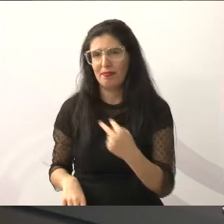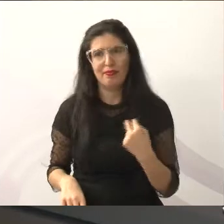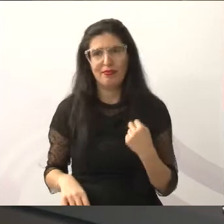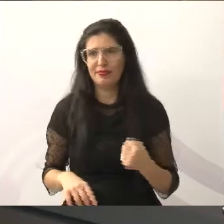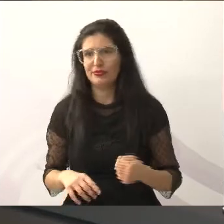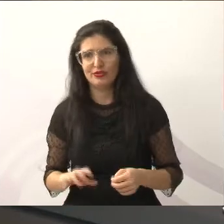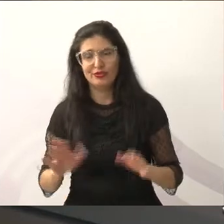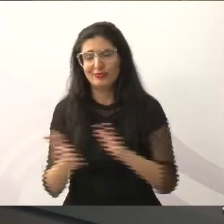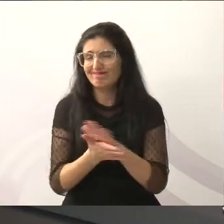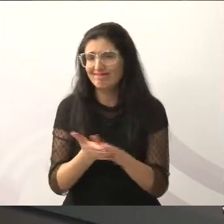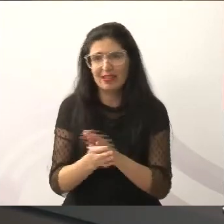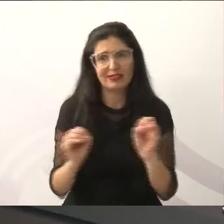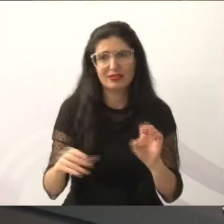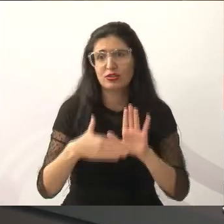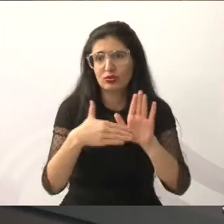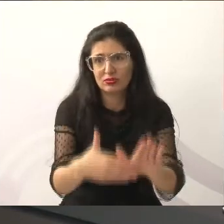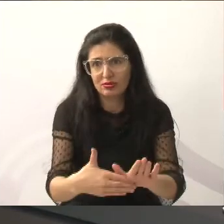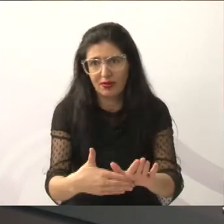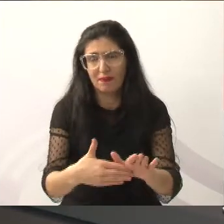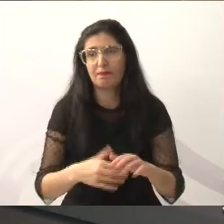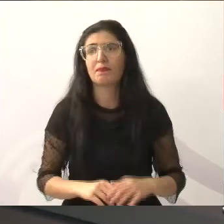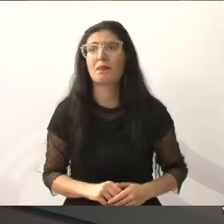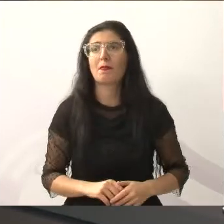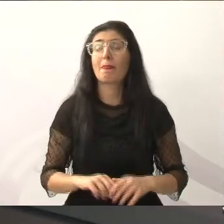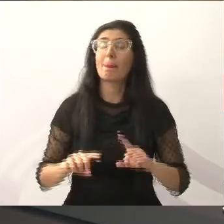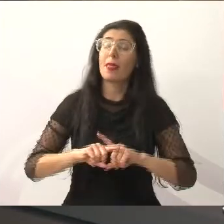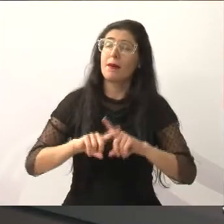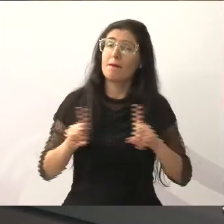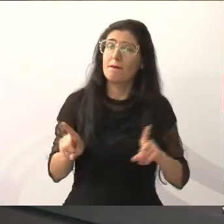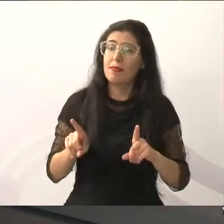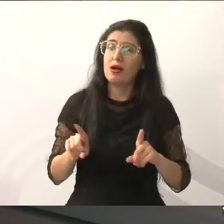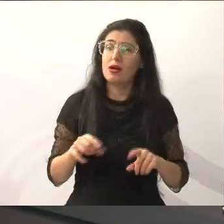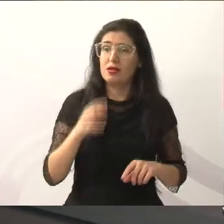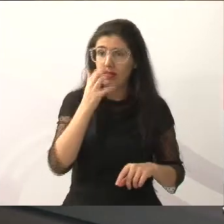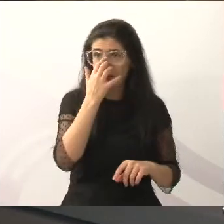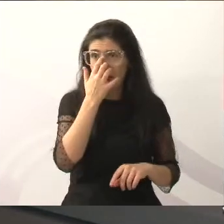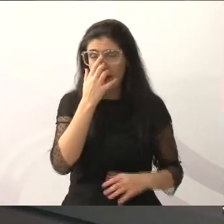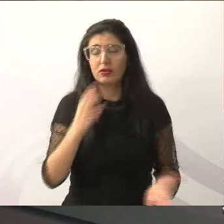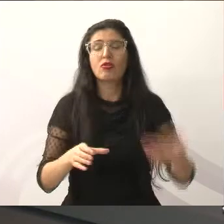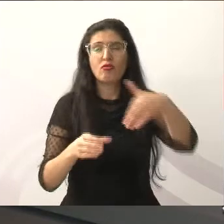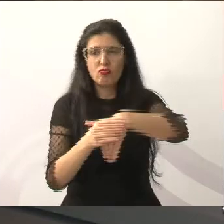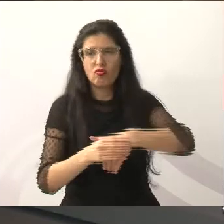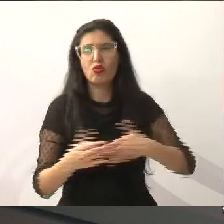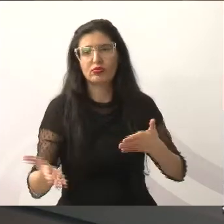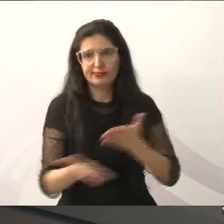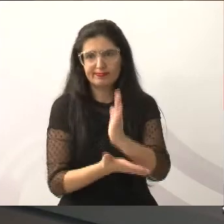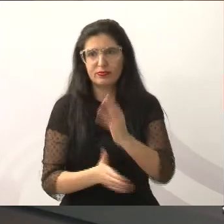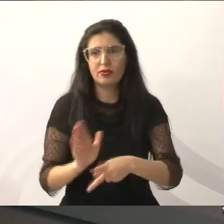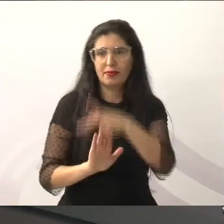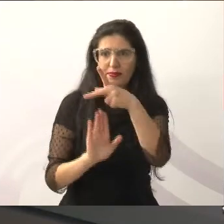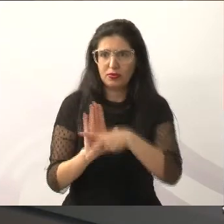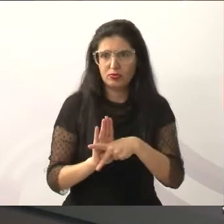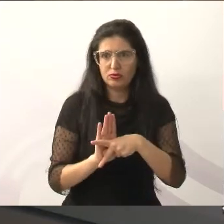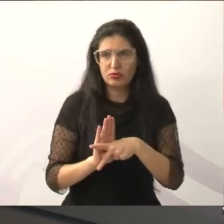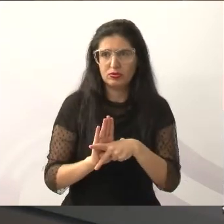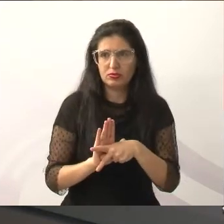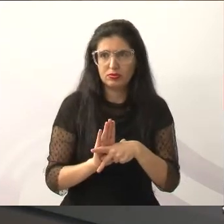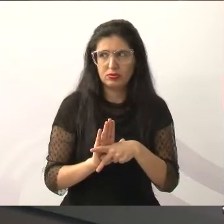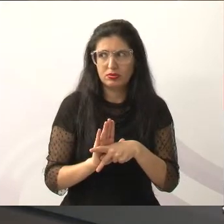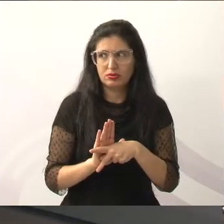luz, infelizmente. Mas já deixo aqui, de antemão, já adianto aqui, o meu voto favorável a esse projeto, que vem beneficiar